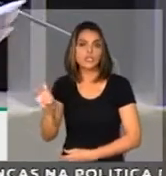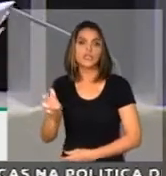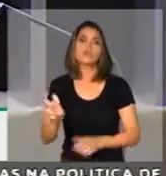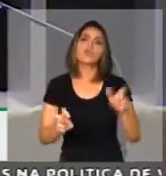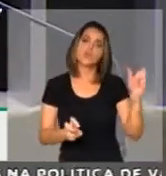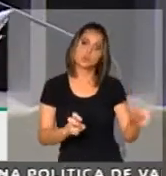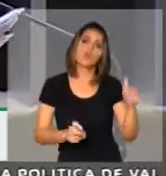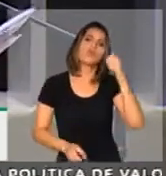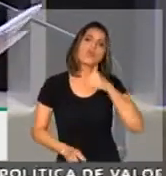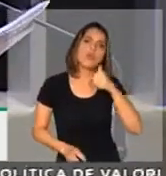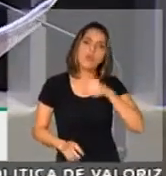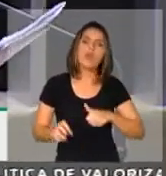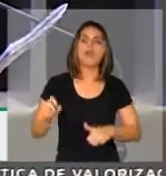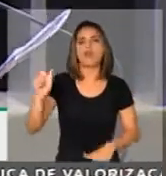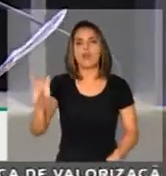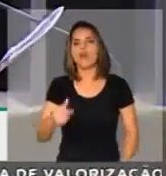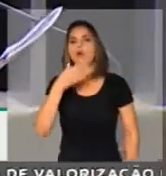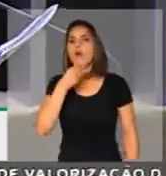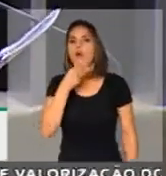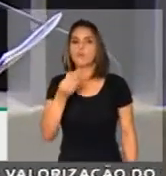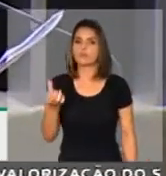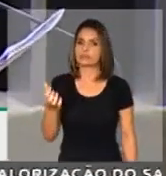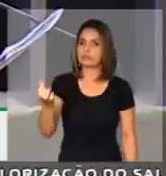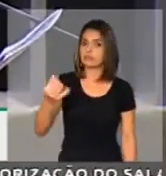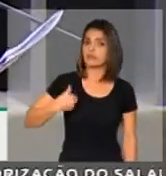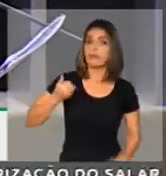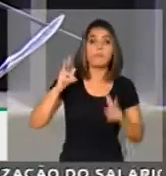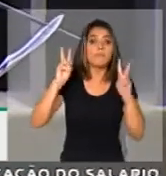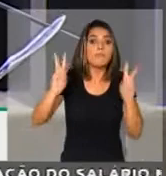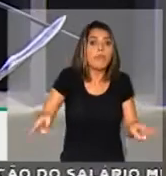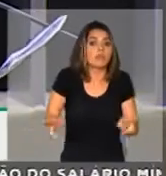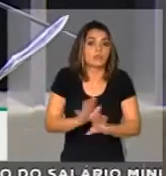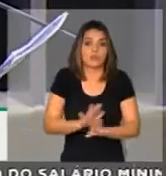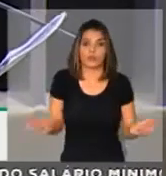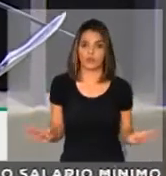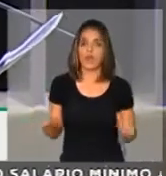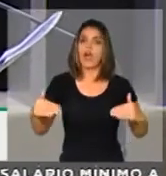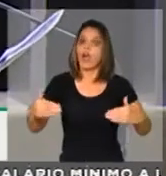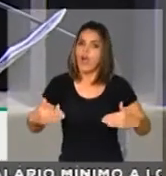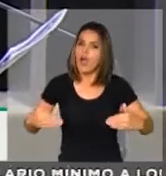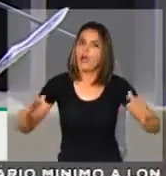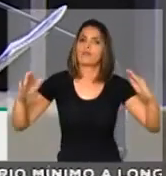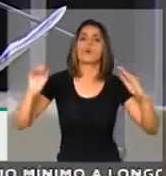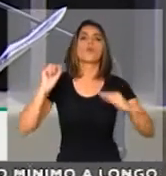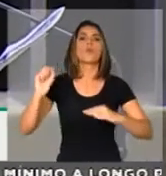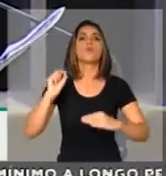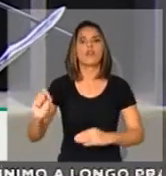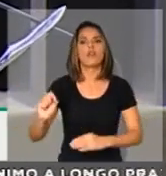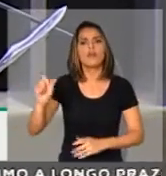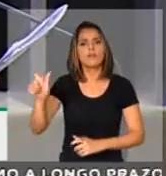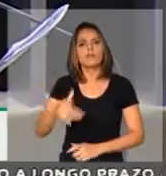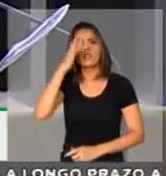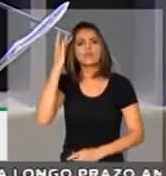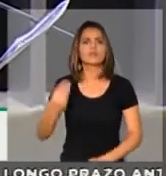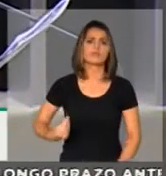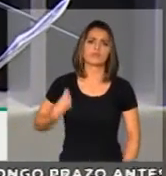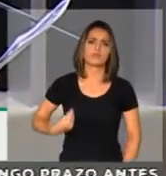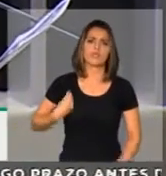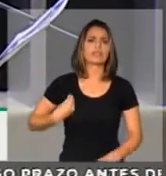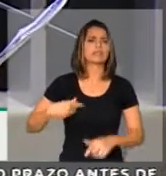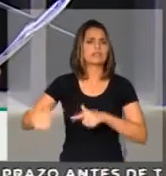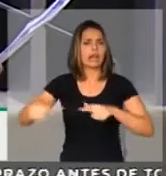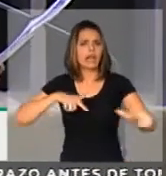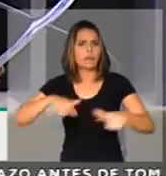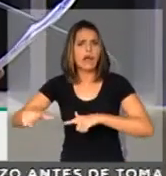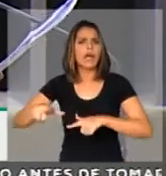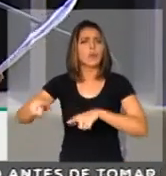para a mulher e aos 60 anos para o homem. A partir desta idade, dificilmente a pessoa consegue exercer atividades rurais